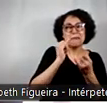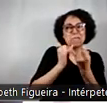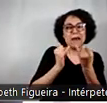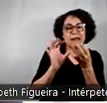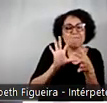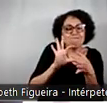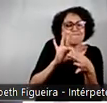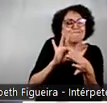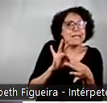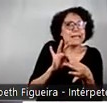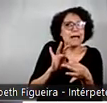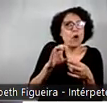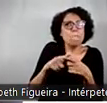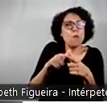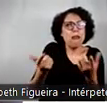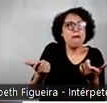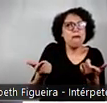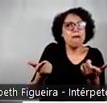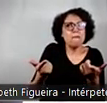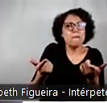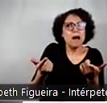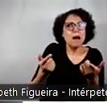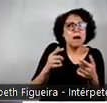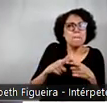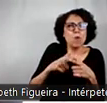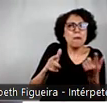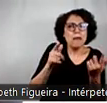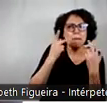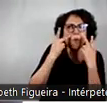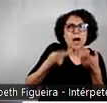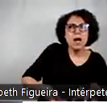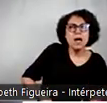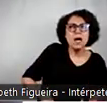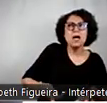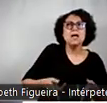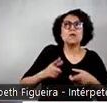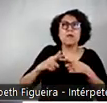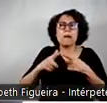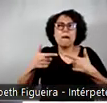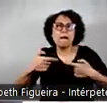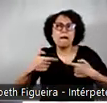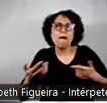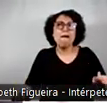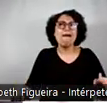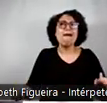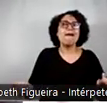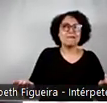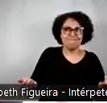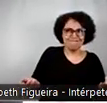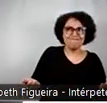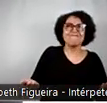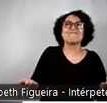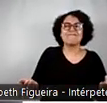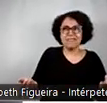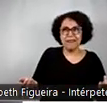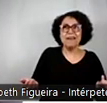crise humanitária. E aí, quem que ganha com essas crises, né? Quem que ganha com essas crises? Quem que ganha com essas produções dessas